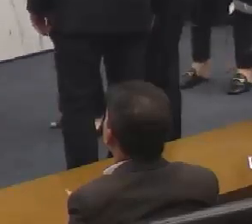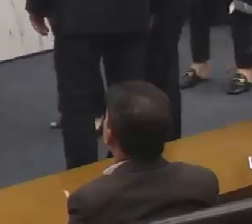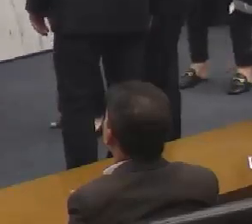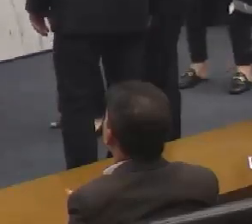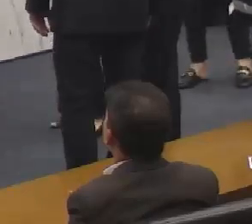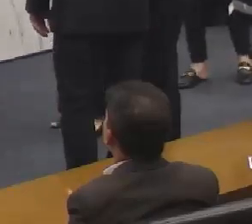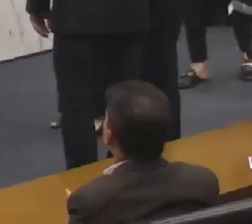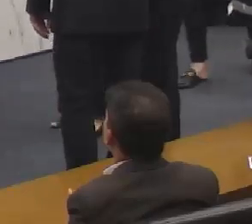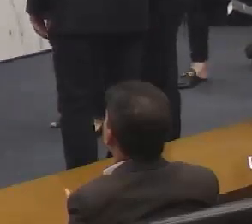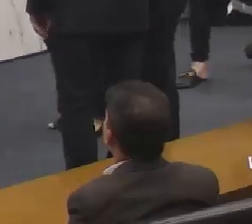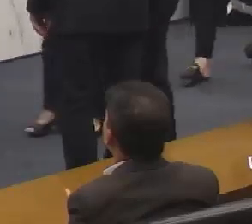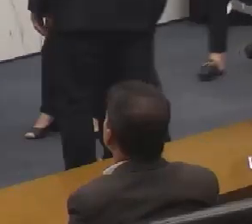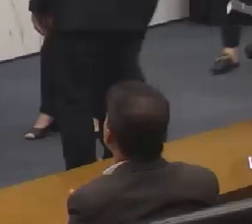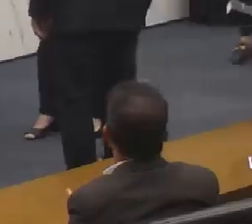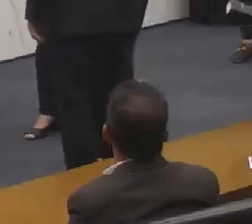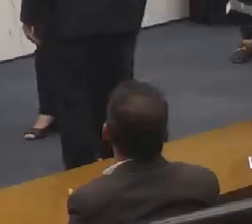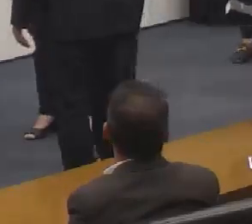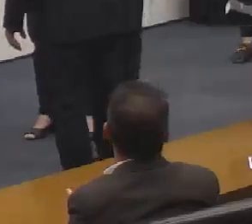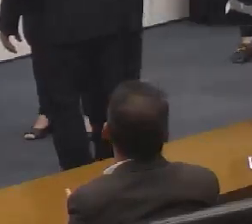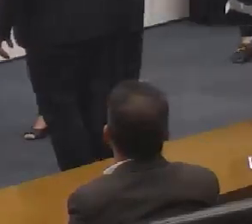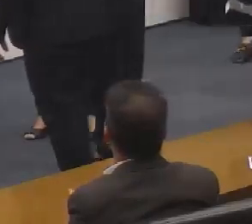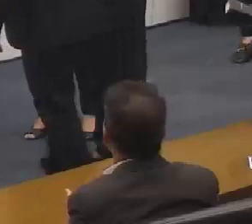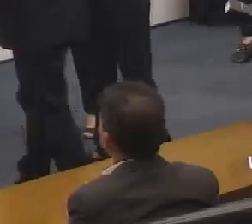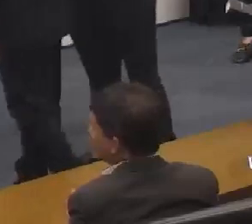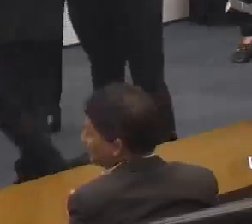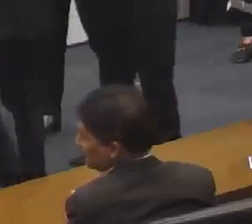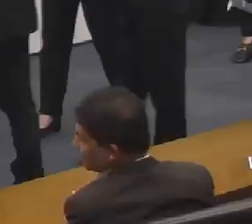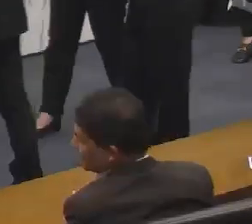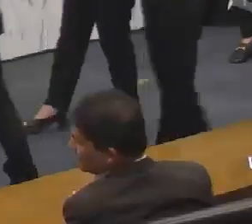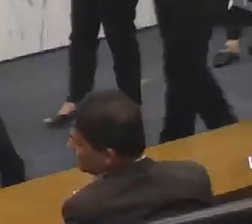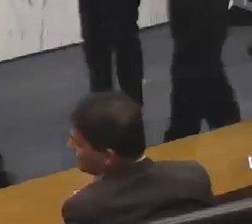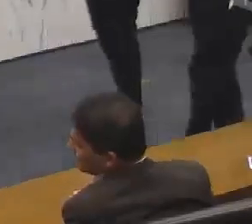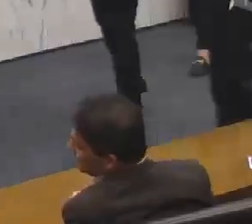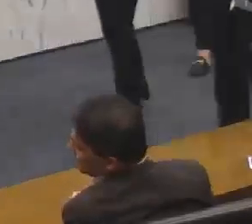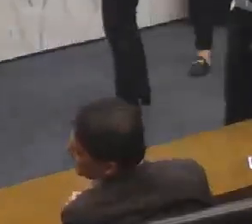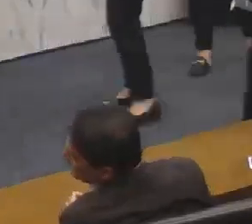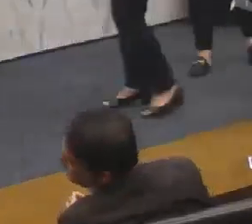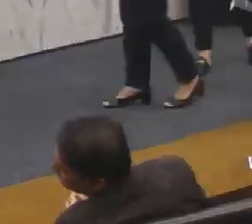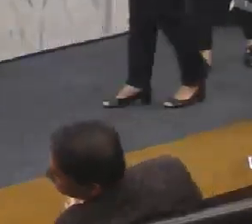escolher. É preciso saber.